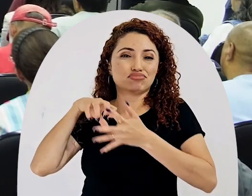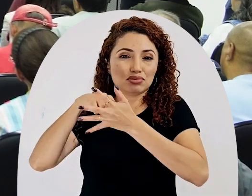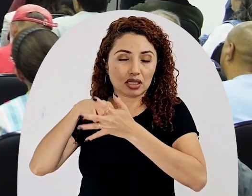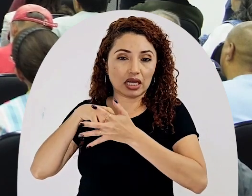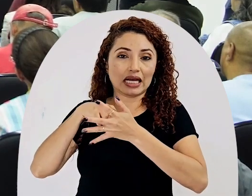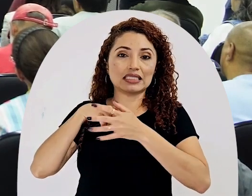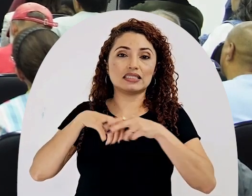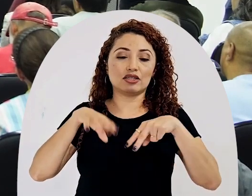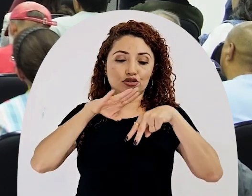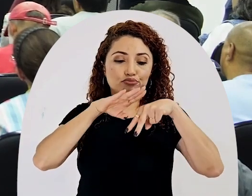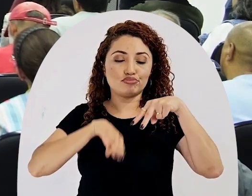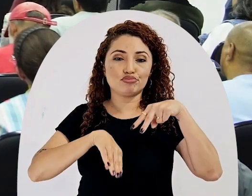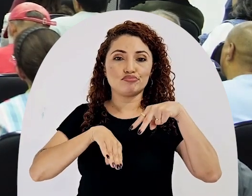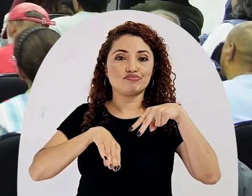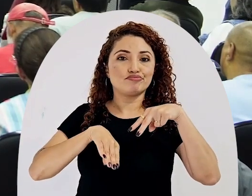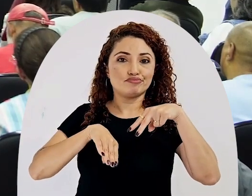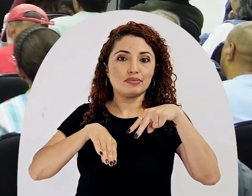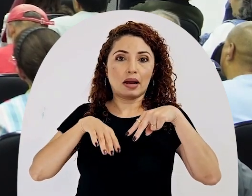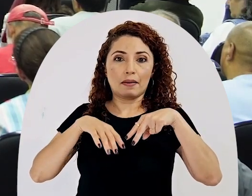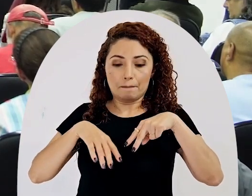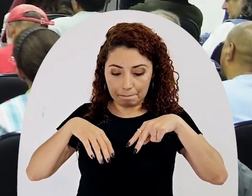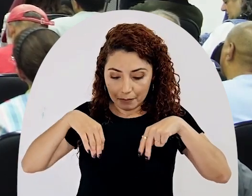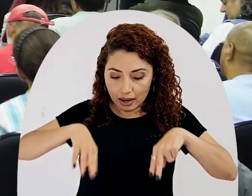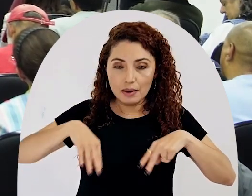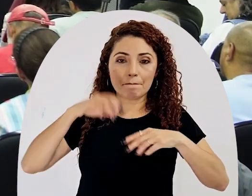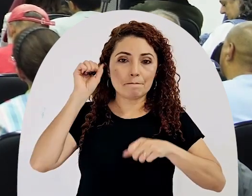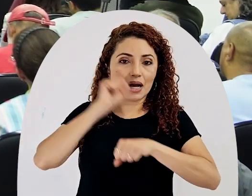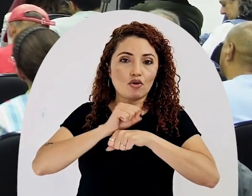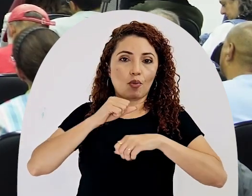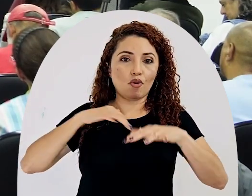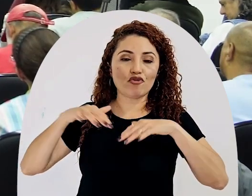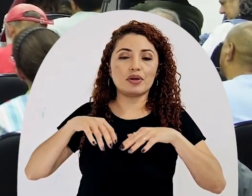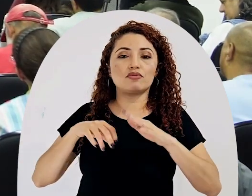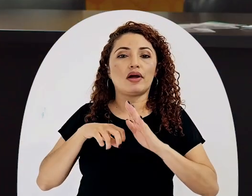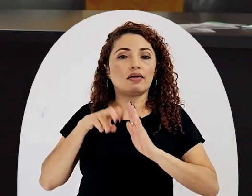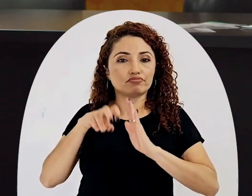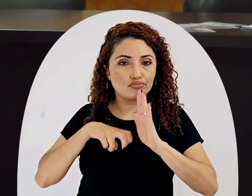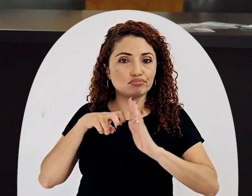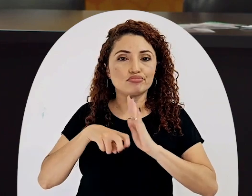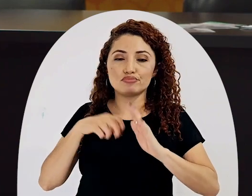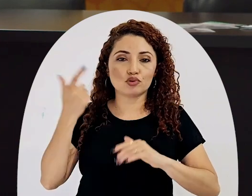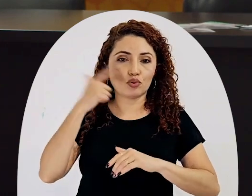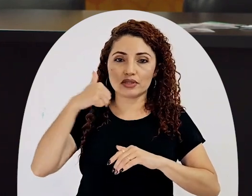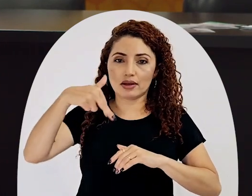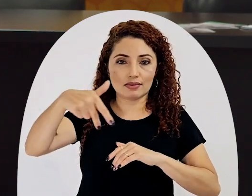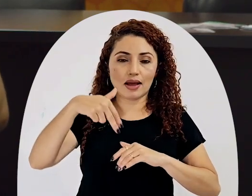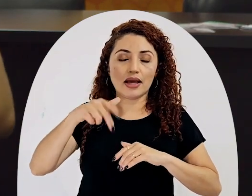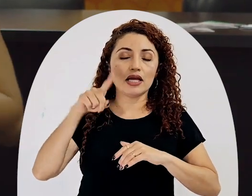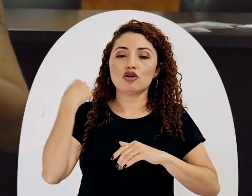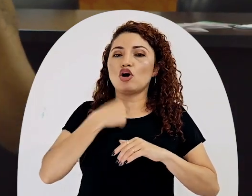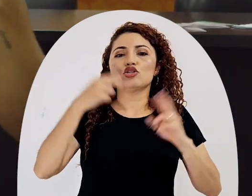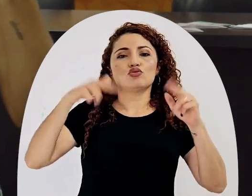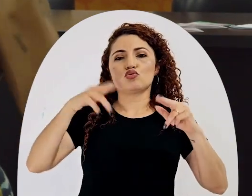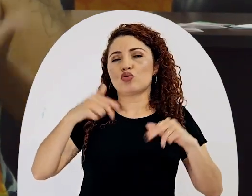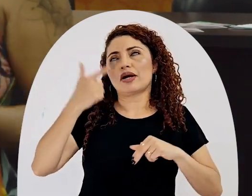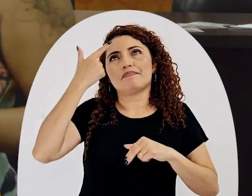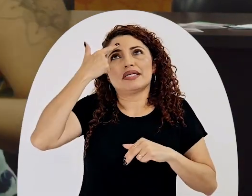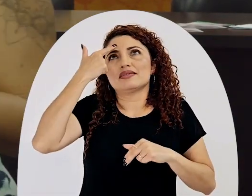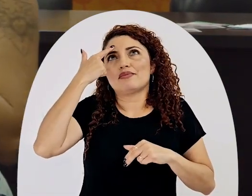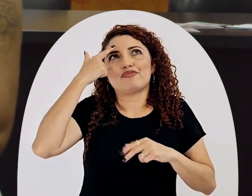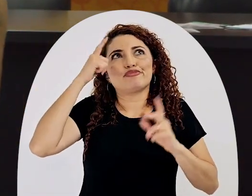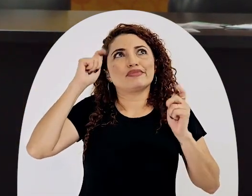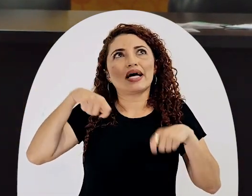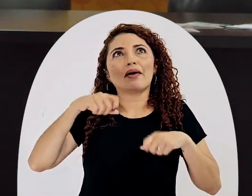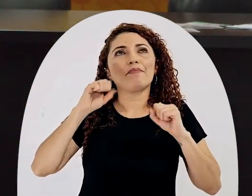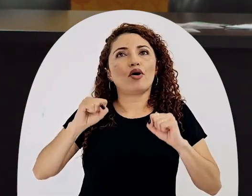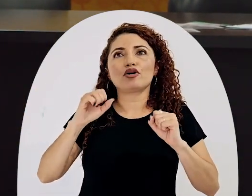nunca pensamos que podemos nos tornar uma pessoa com deficiência. Pode ser pela idade, pode ser por